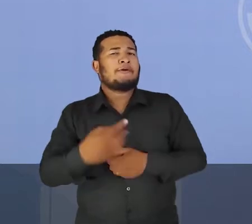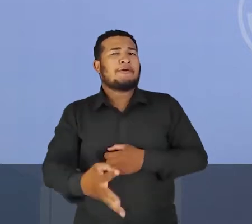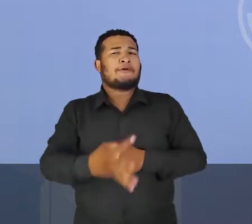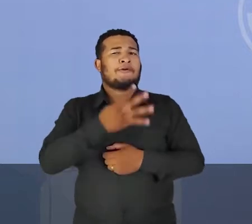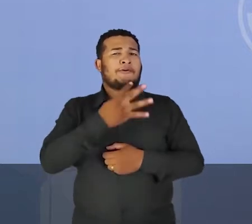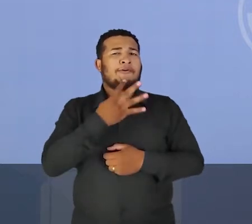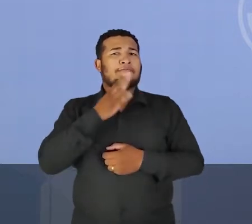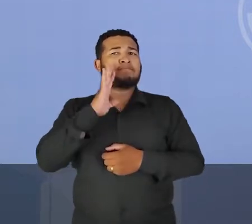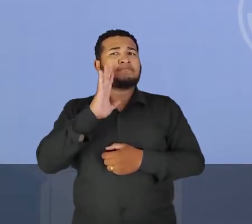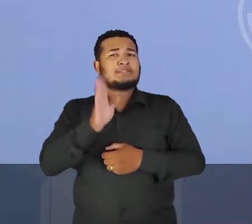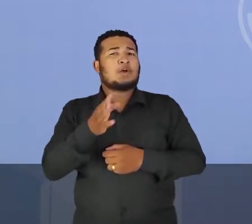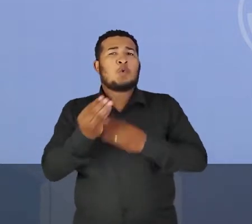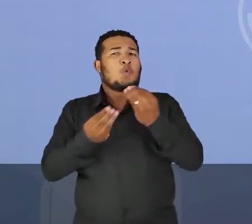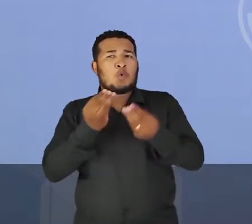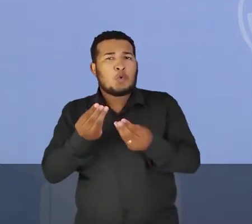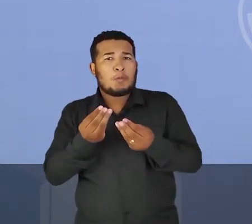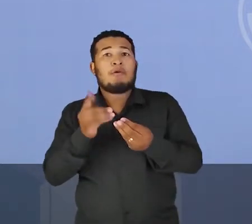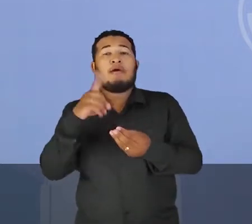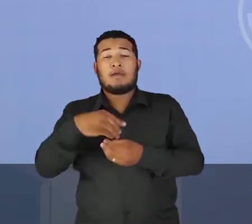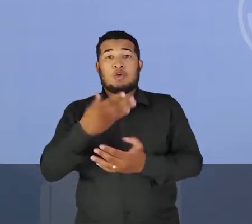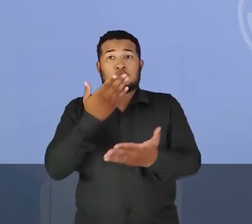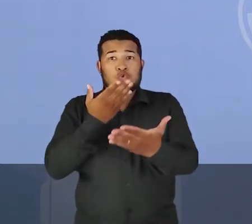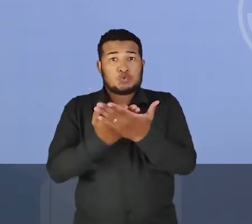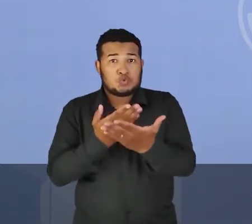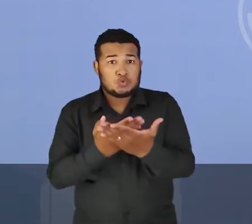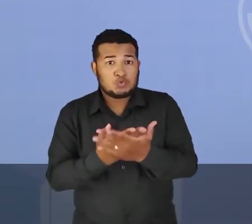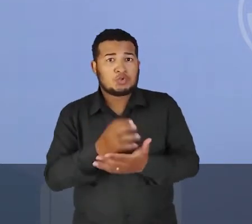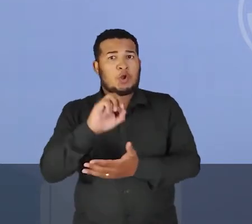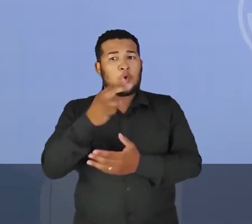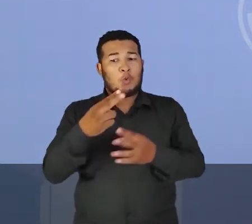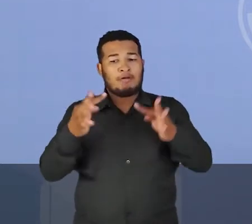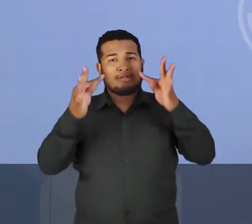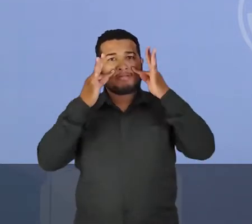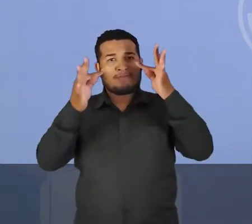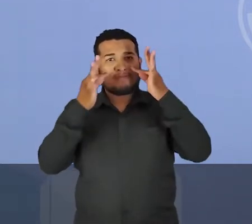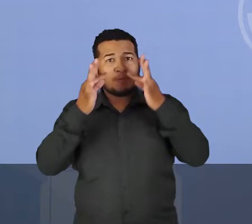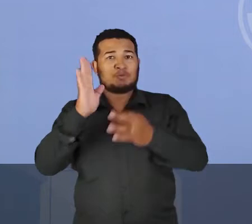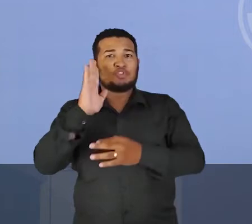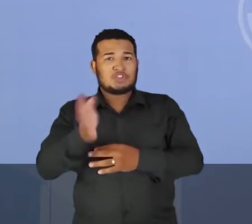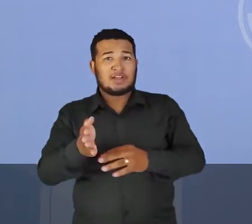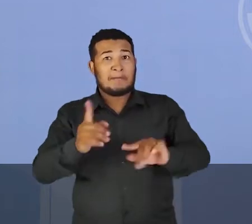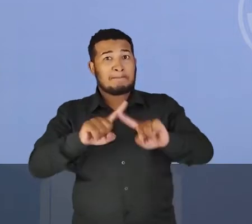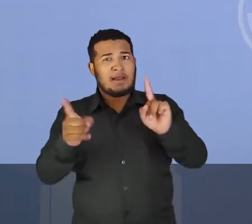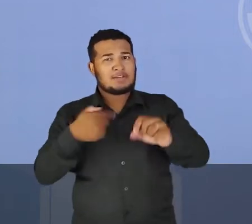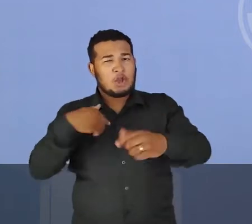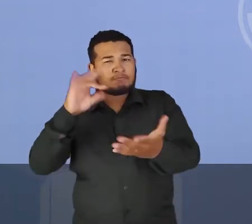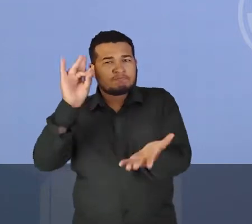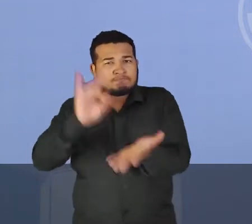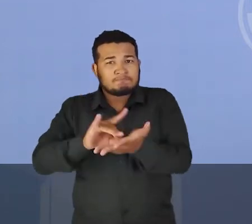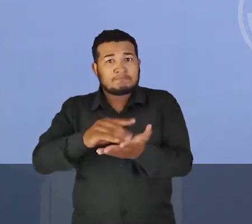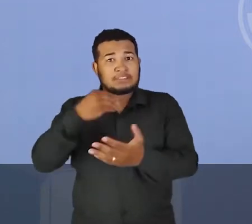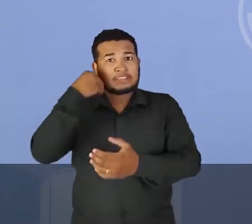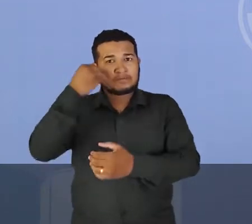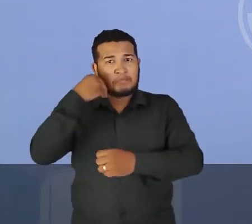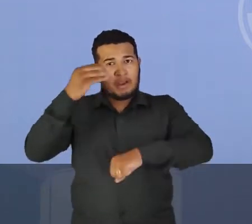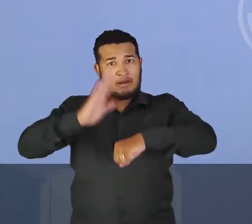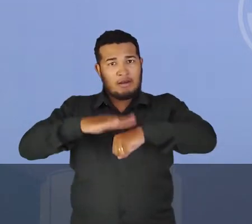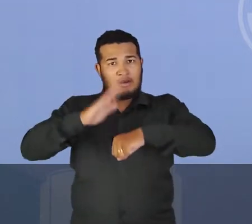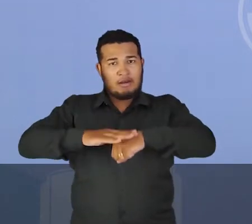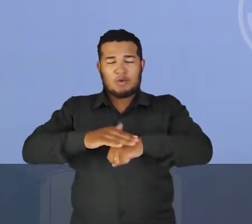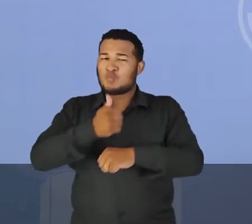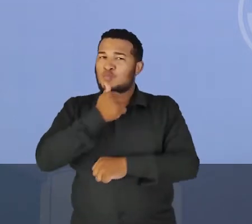ele só através de estudos ou como testemunha, mas que nunca viveu na pele o que é o